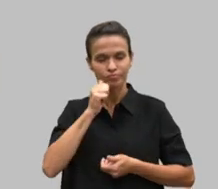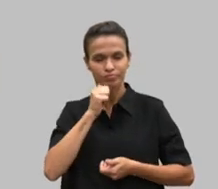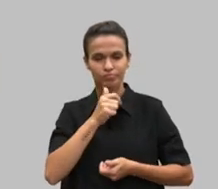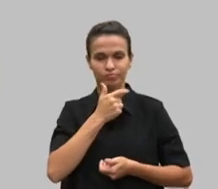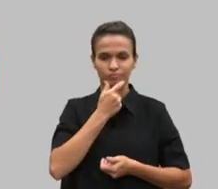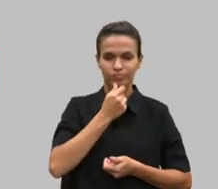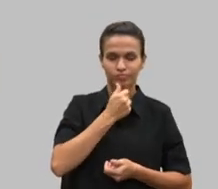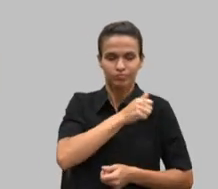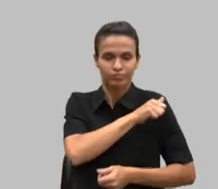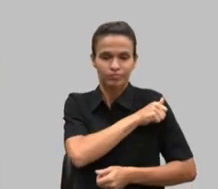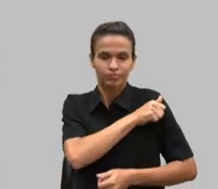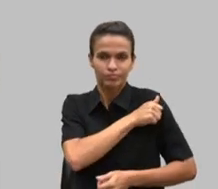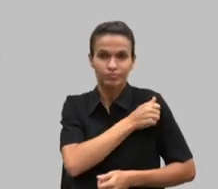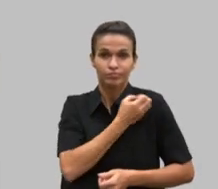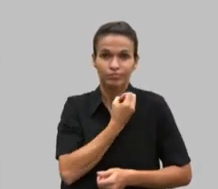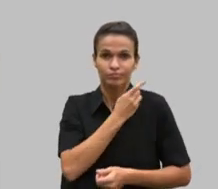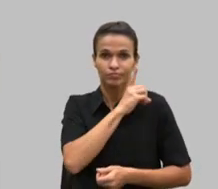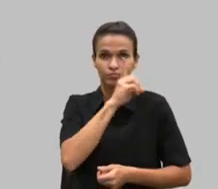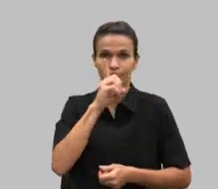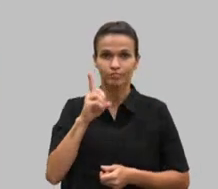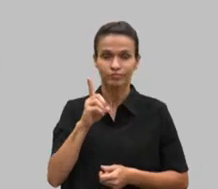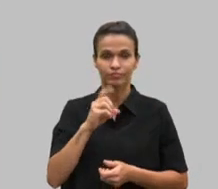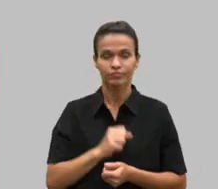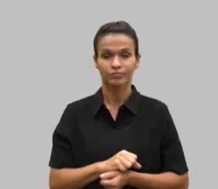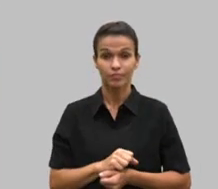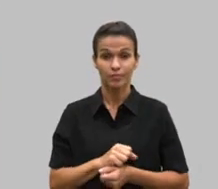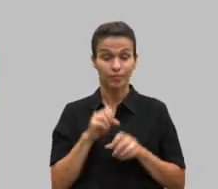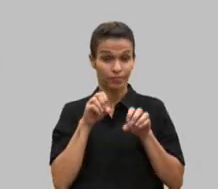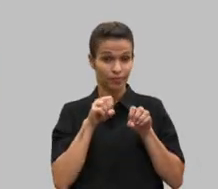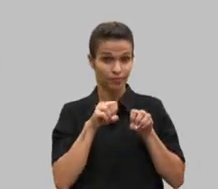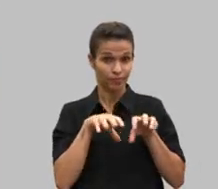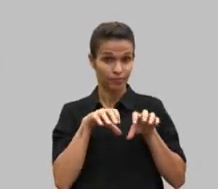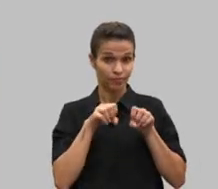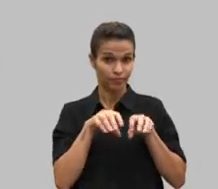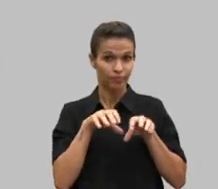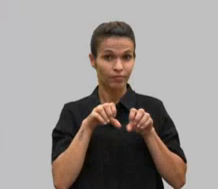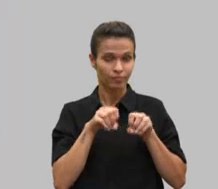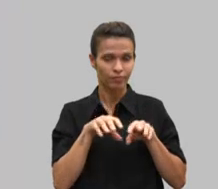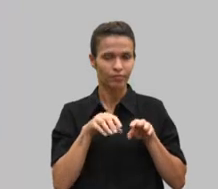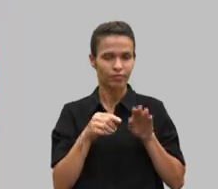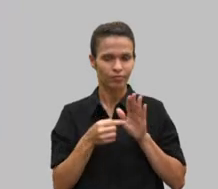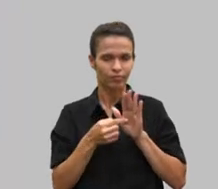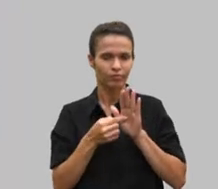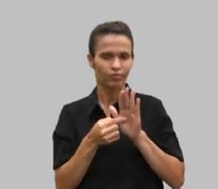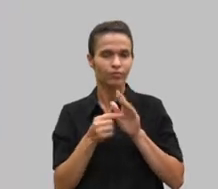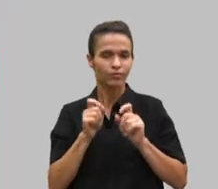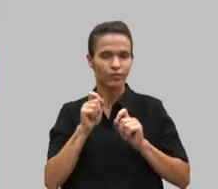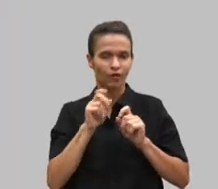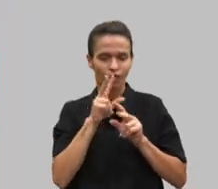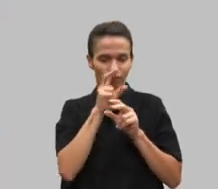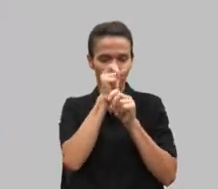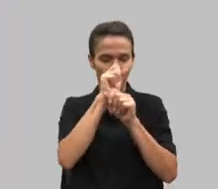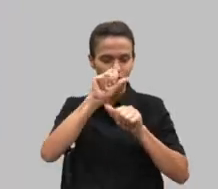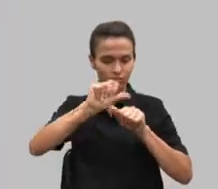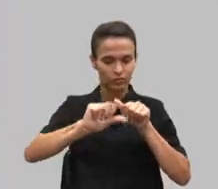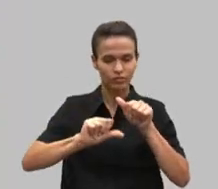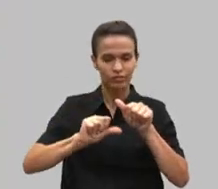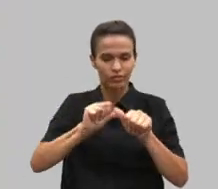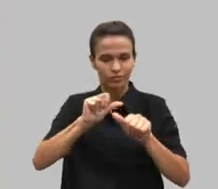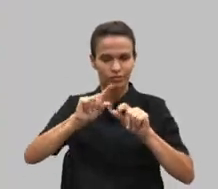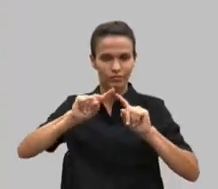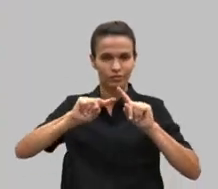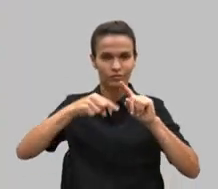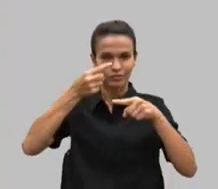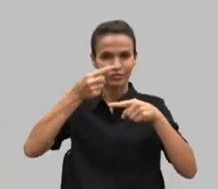Bom dia a educação é força transformadora de vidas e de nações